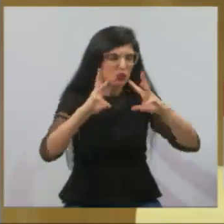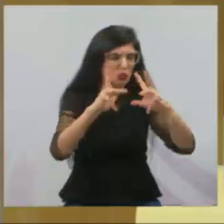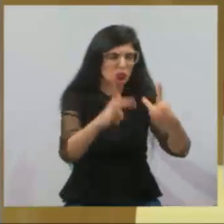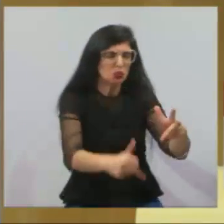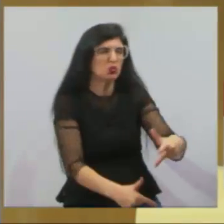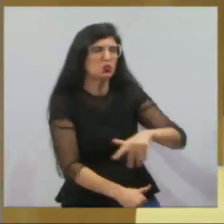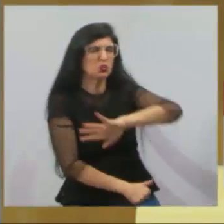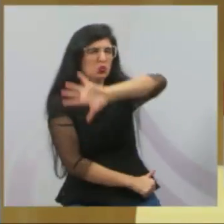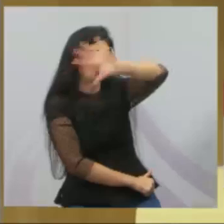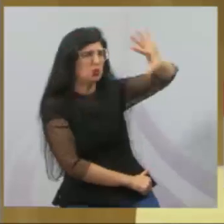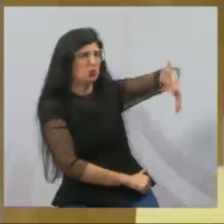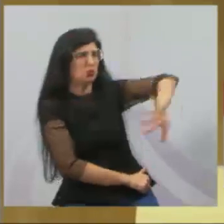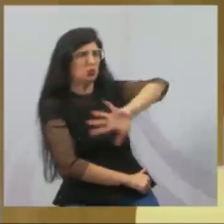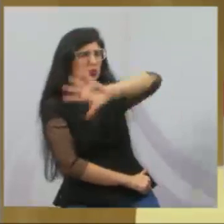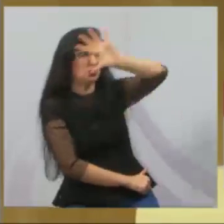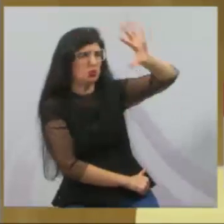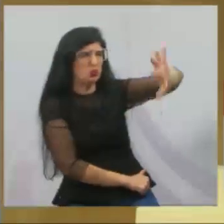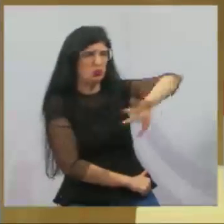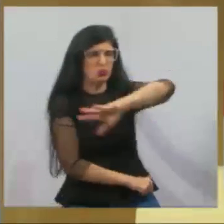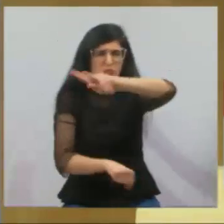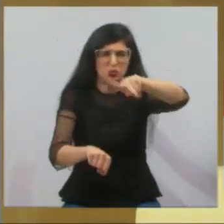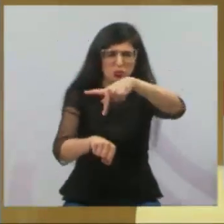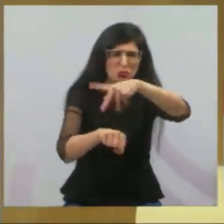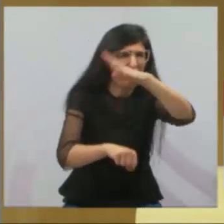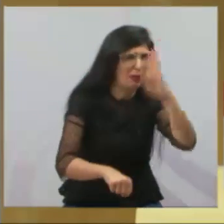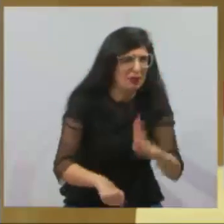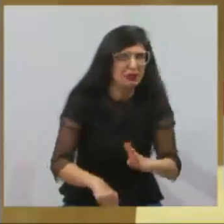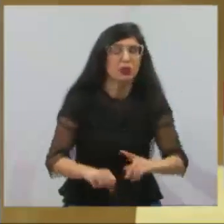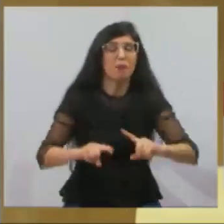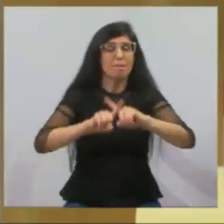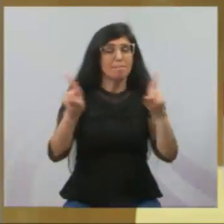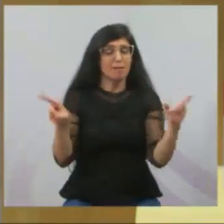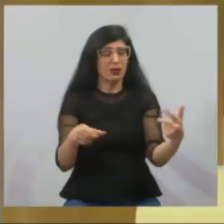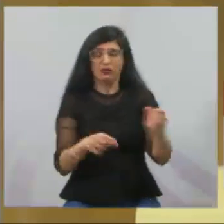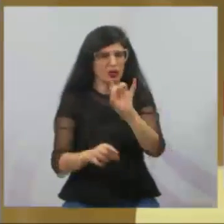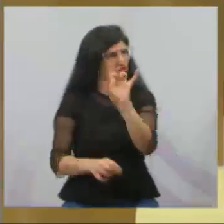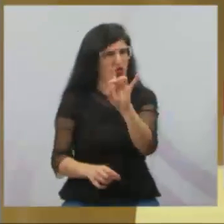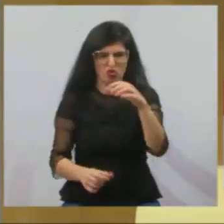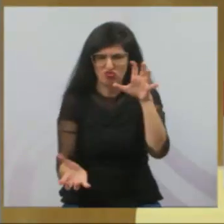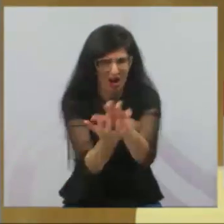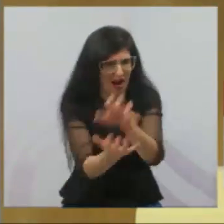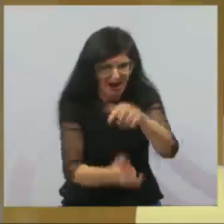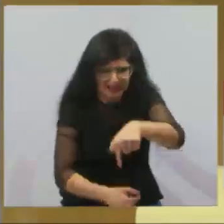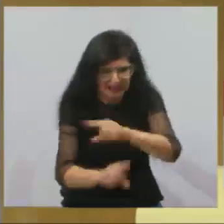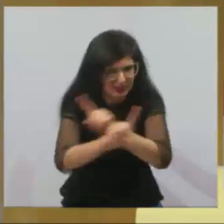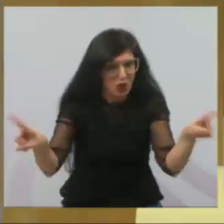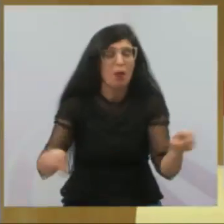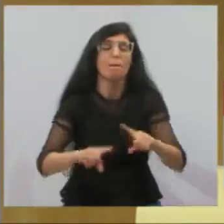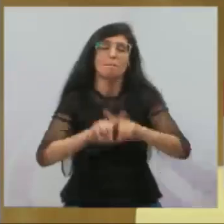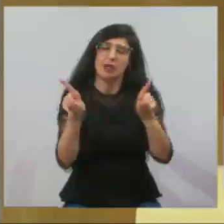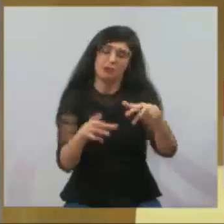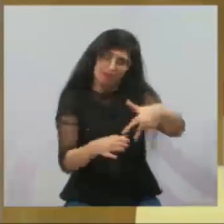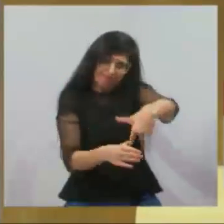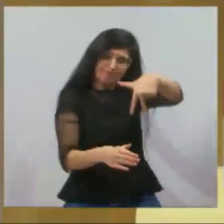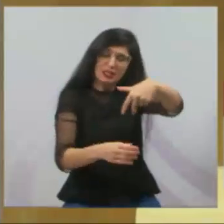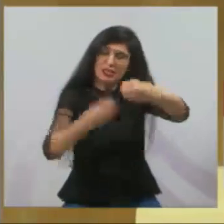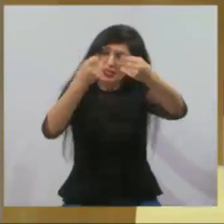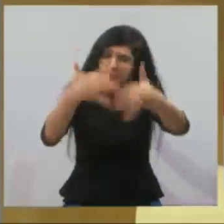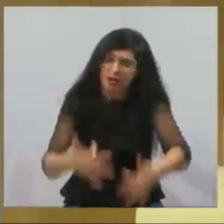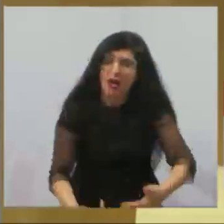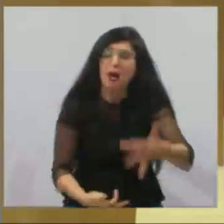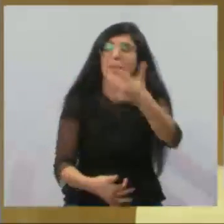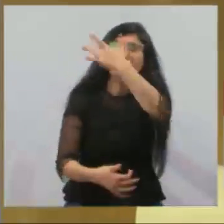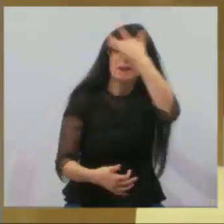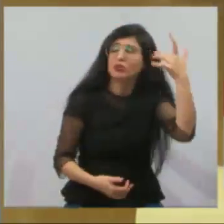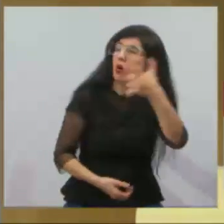bem complicado, mas eu tenho que subir aqui para explicar tanto para os servidores quanto para as pessoas que